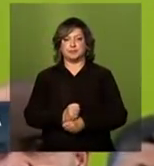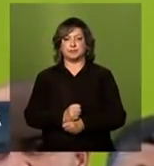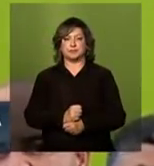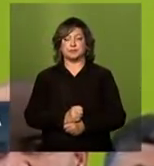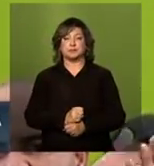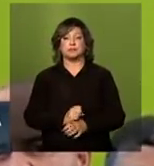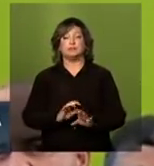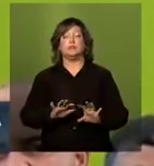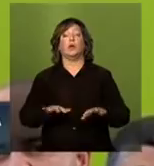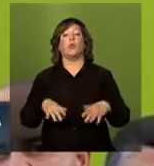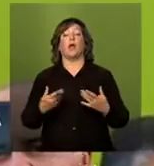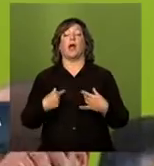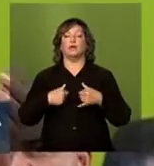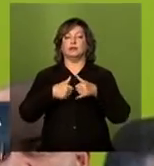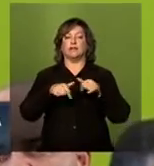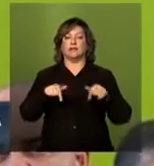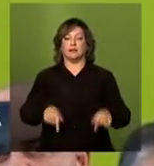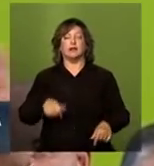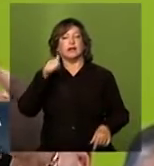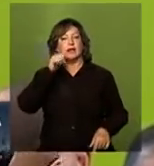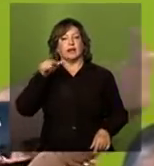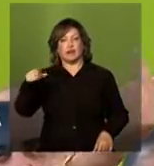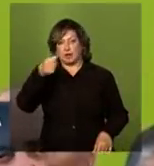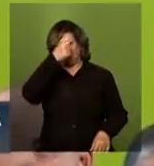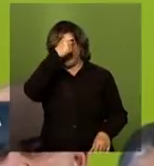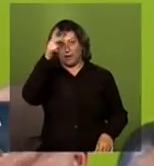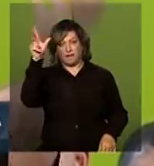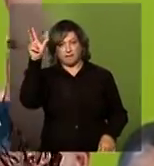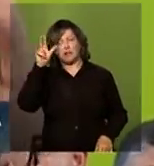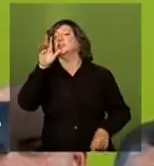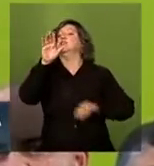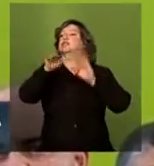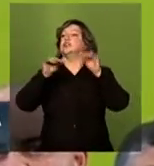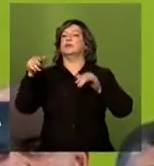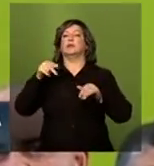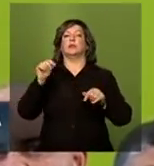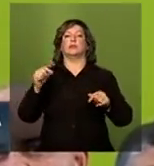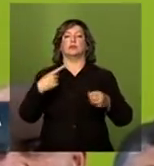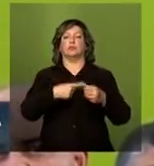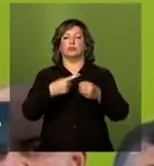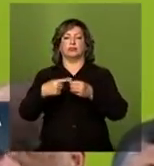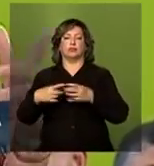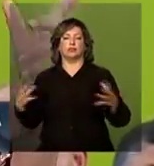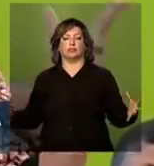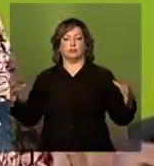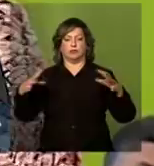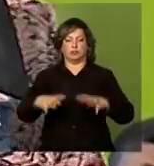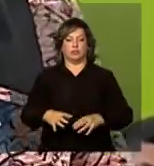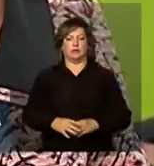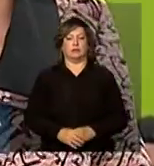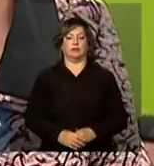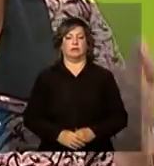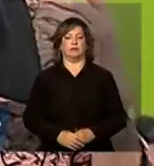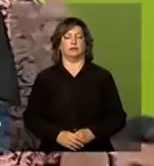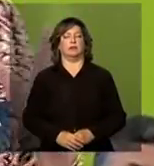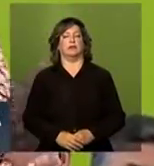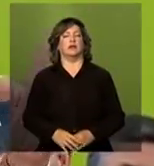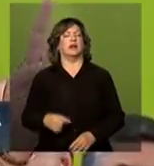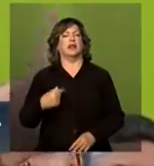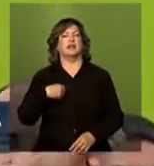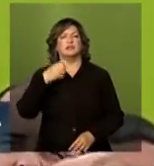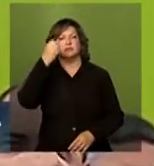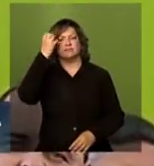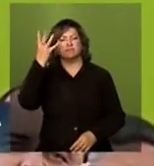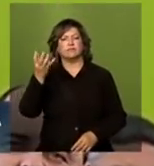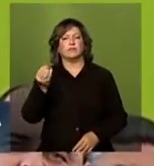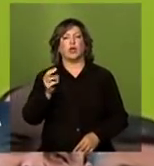eu estava aqui a prefeita chamou os municípios do Entorno e eu não lembro mais